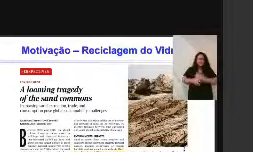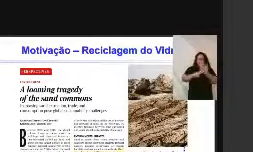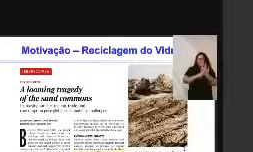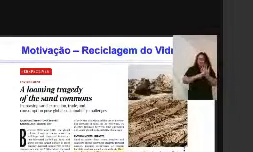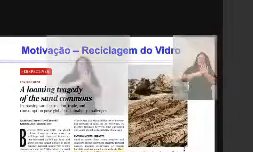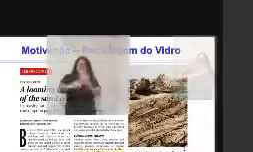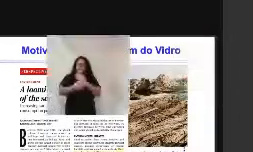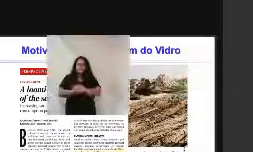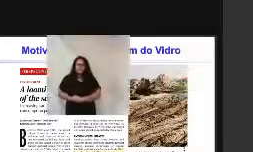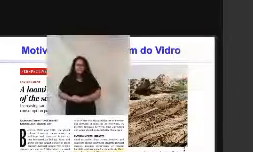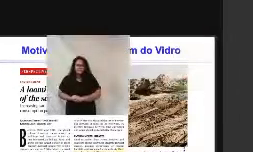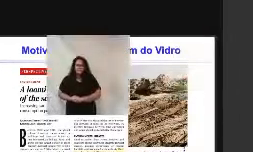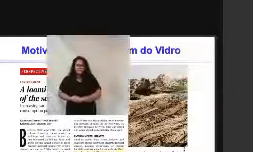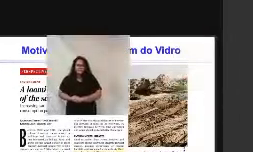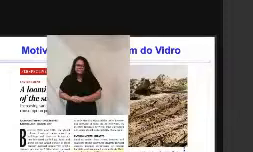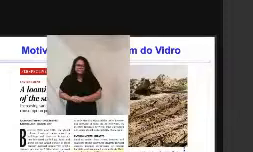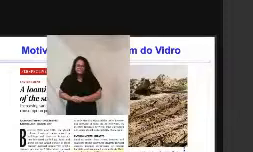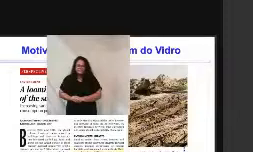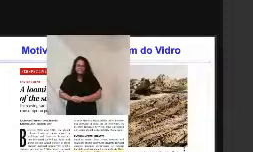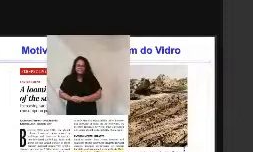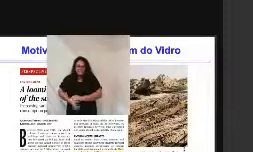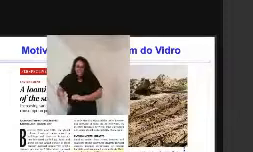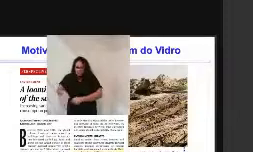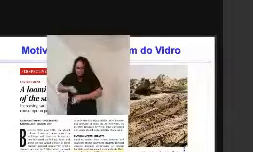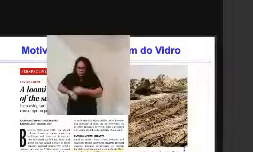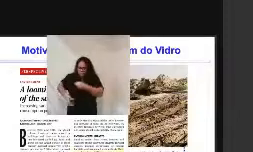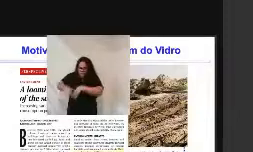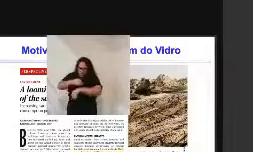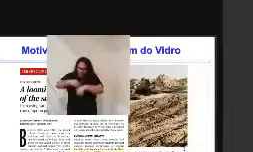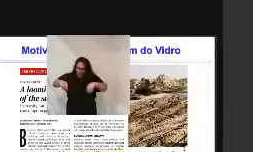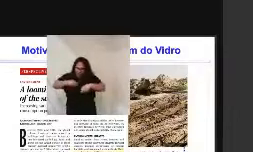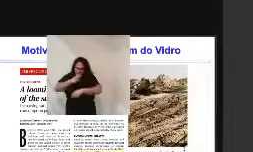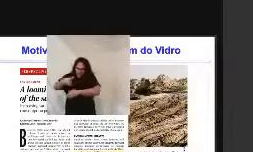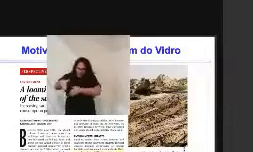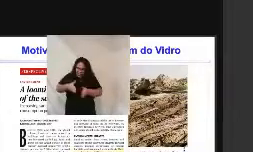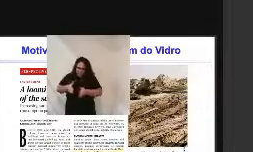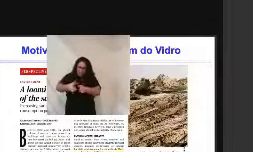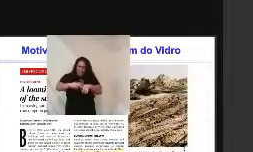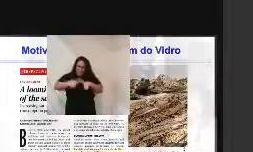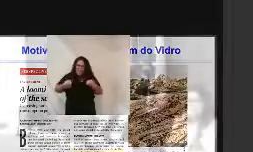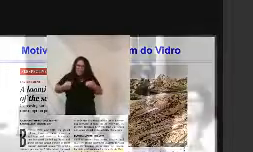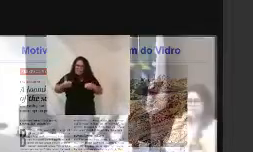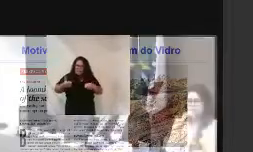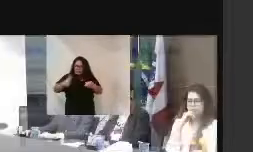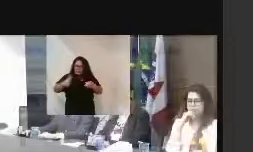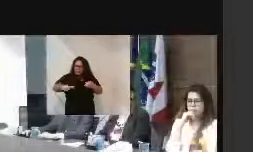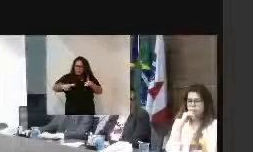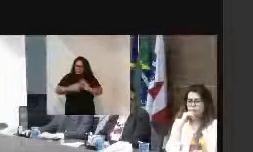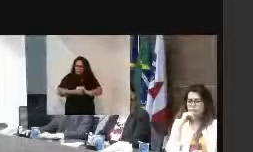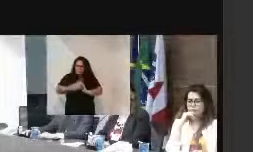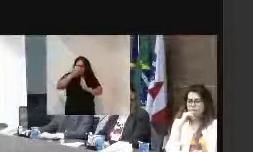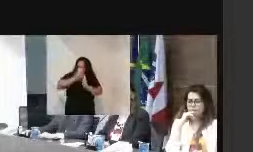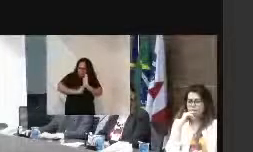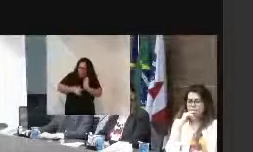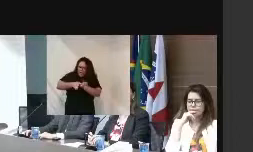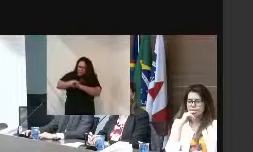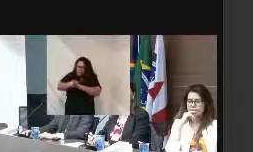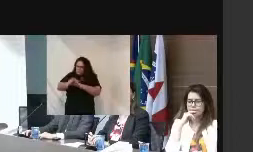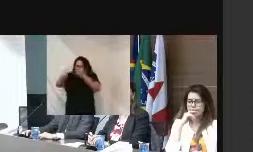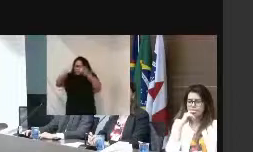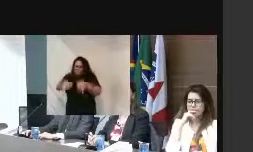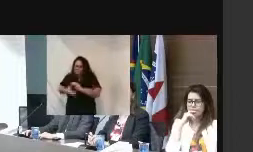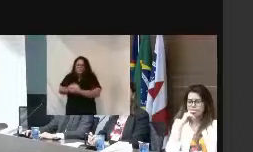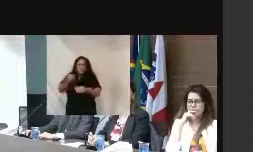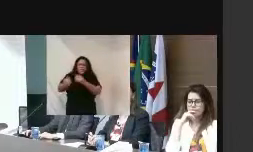sem um manejo, sem uma orientação adequada. Pode passar, por favor, para o próximo. Eu mostro um